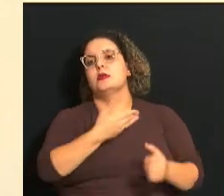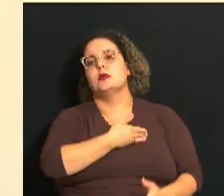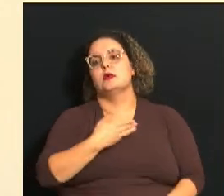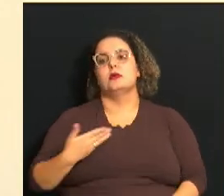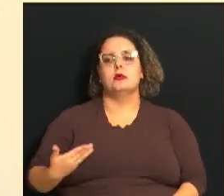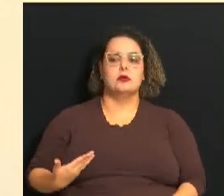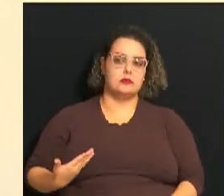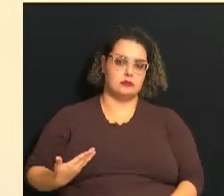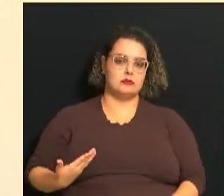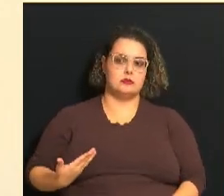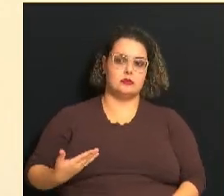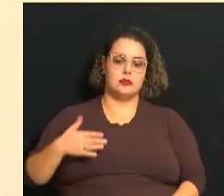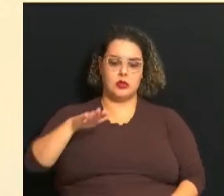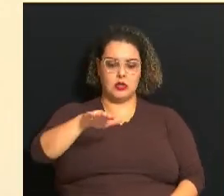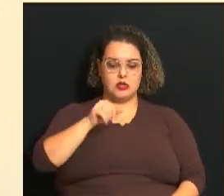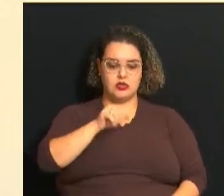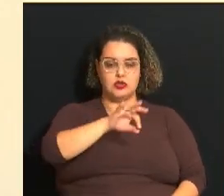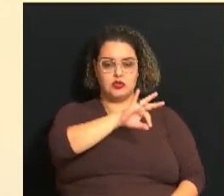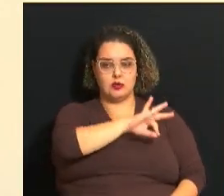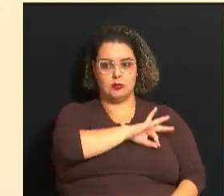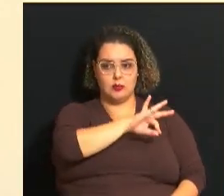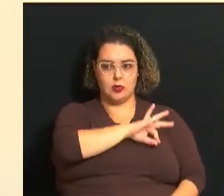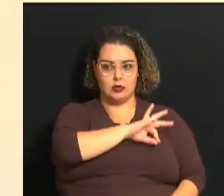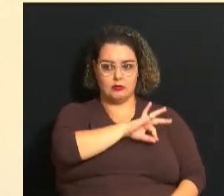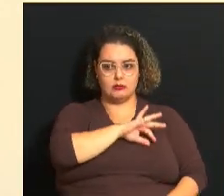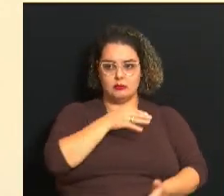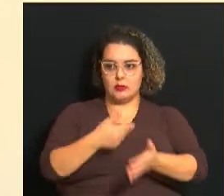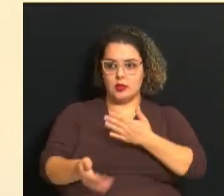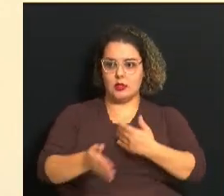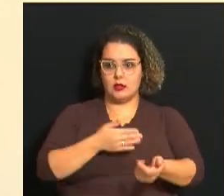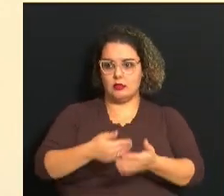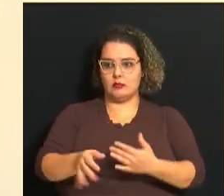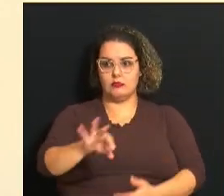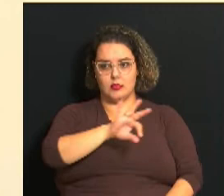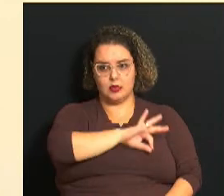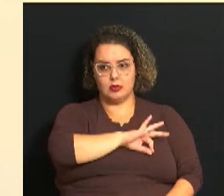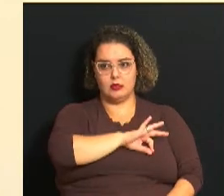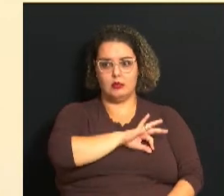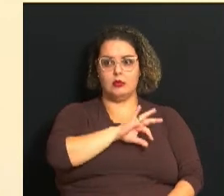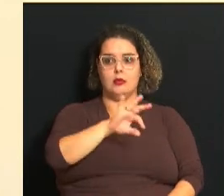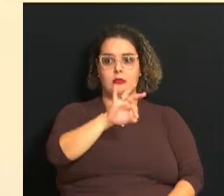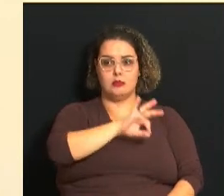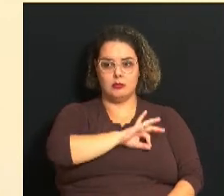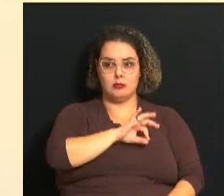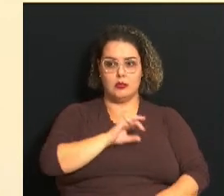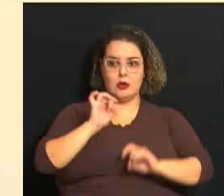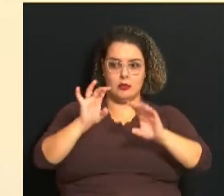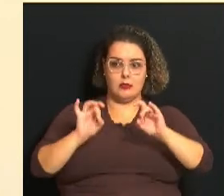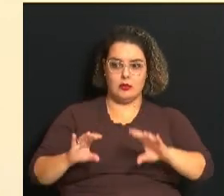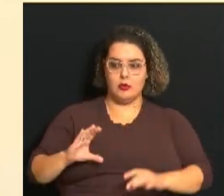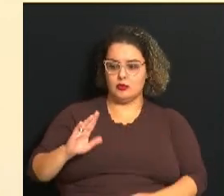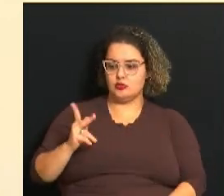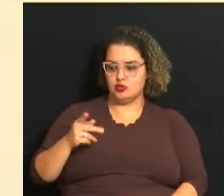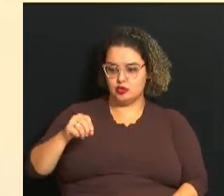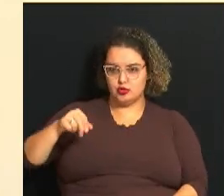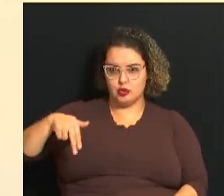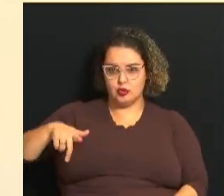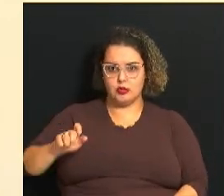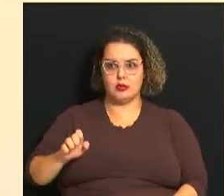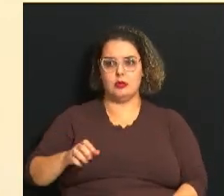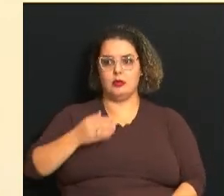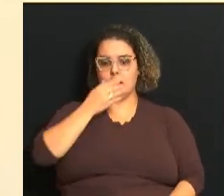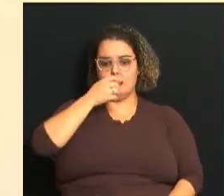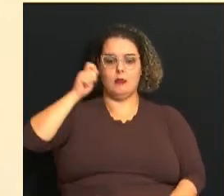é chama a polícia né não bastasse qualquer polícia chama logo o Batalhão de Operações Especiais é com camburão gás de pimenta